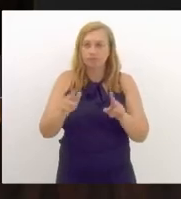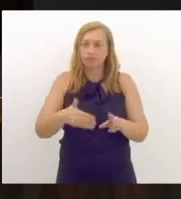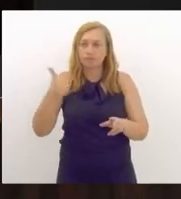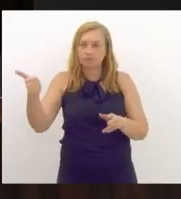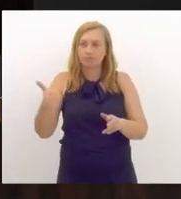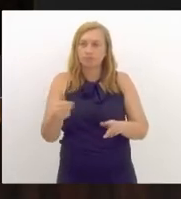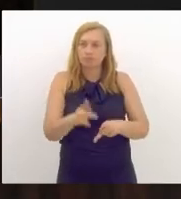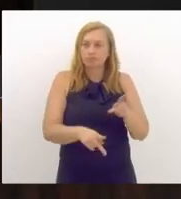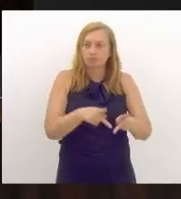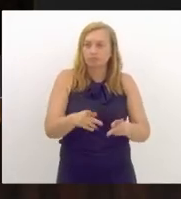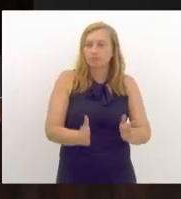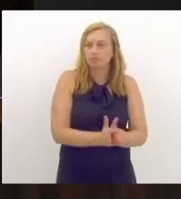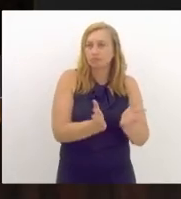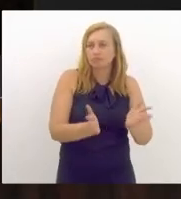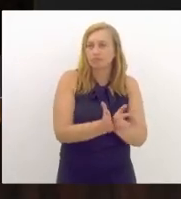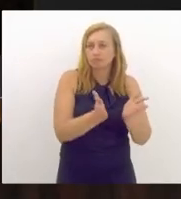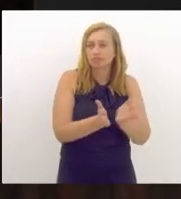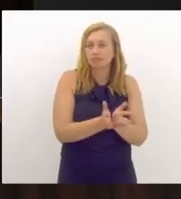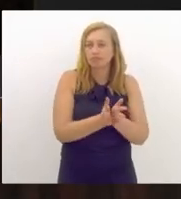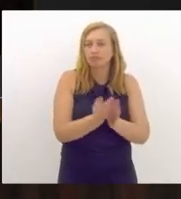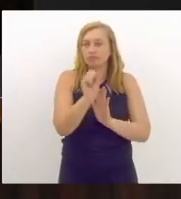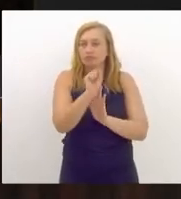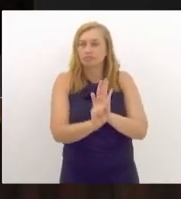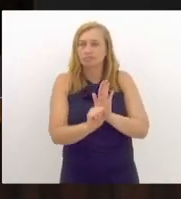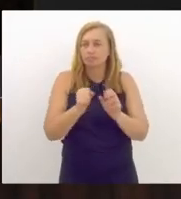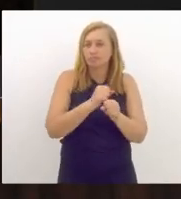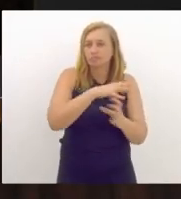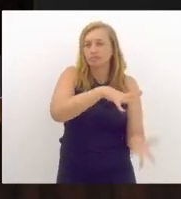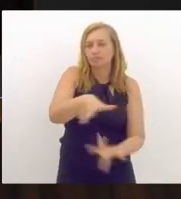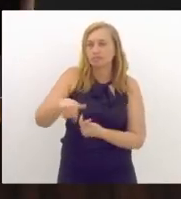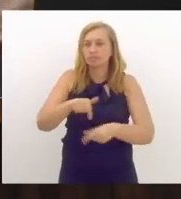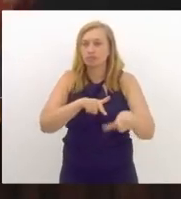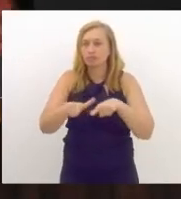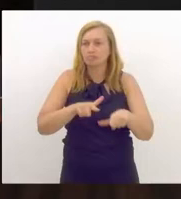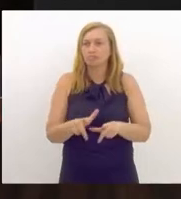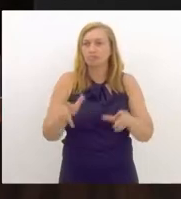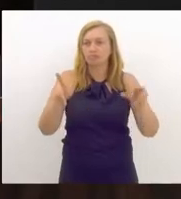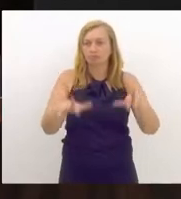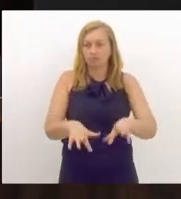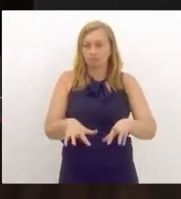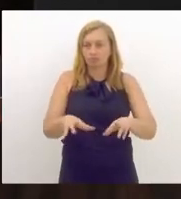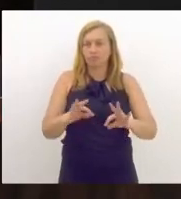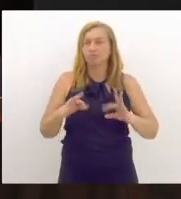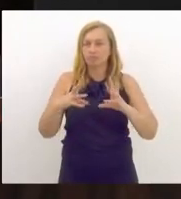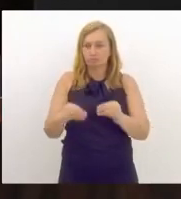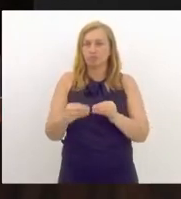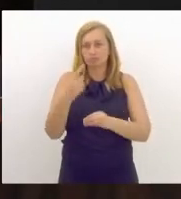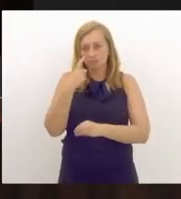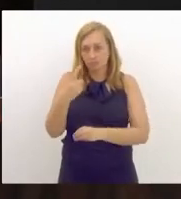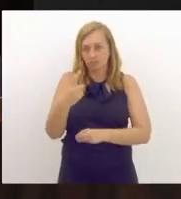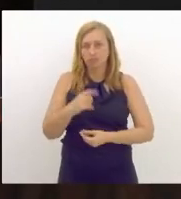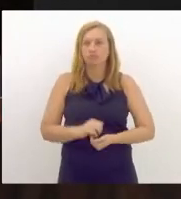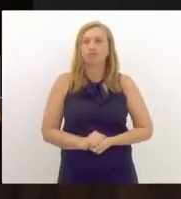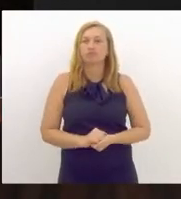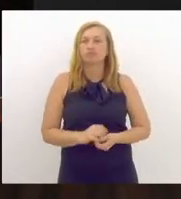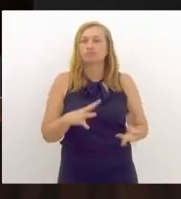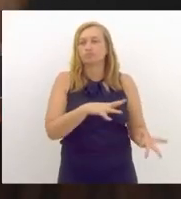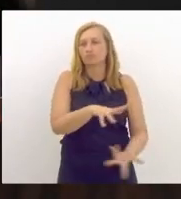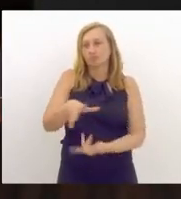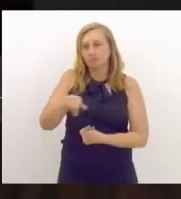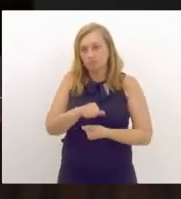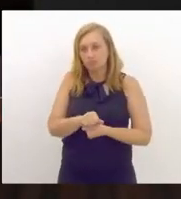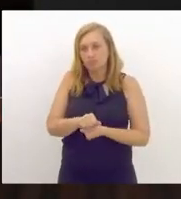nesse século em que o mundo do trabalho é completamente diferente de tudo que a gente via nesse mundo